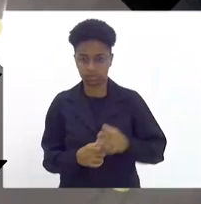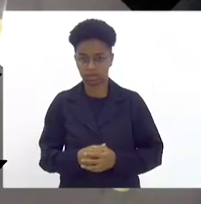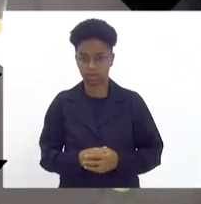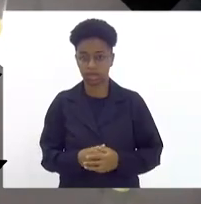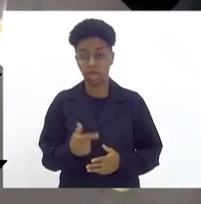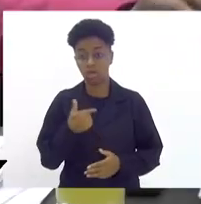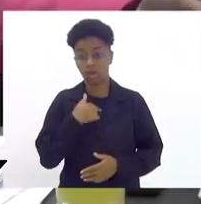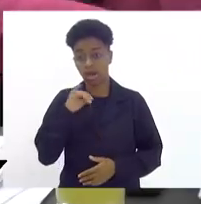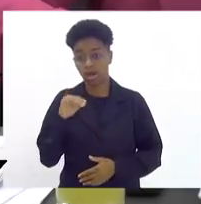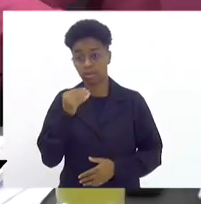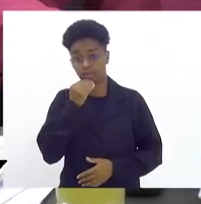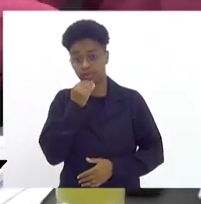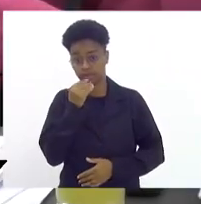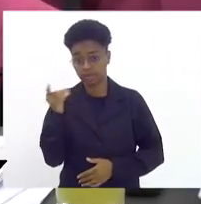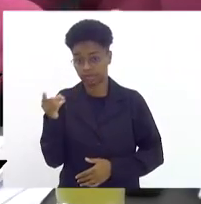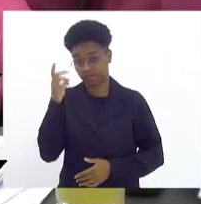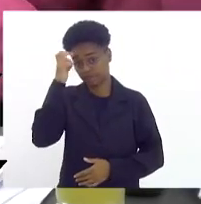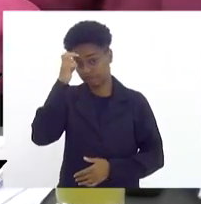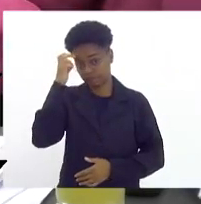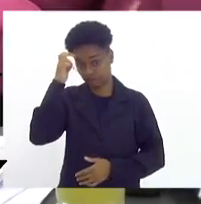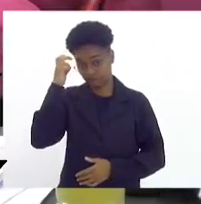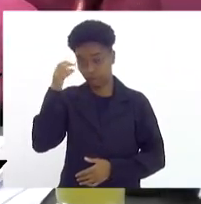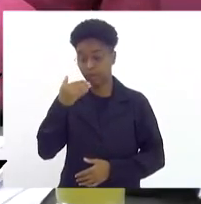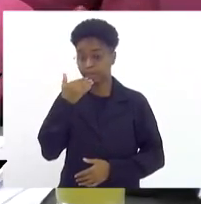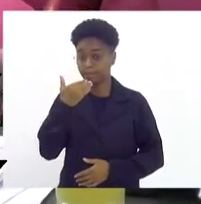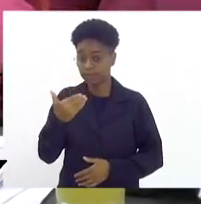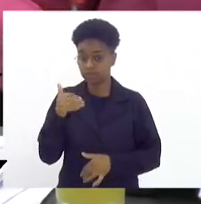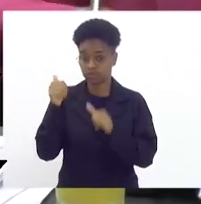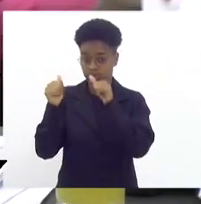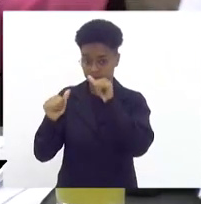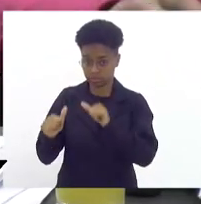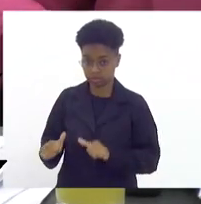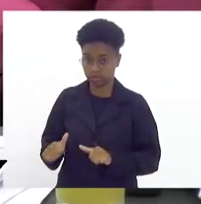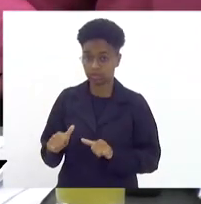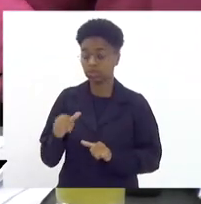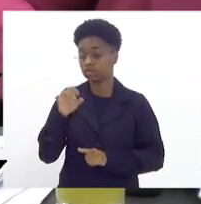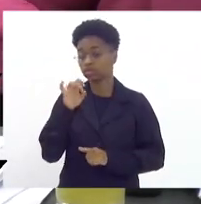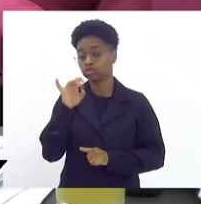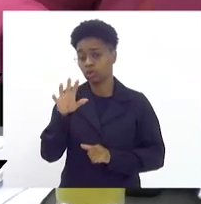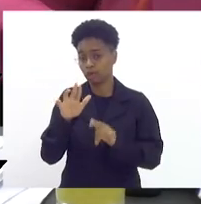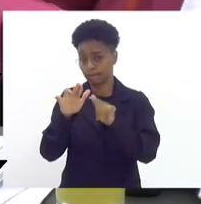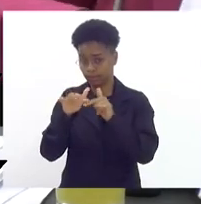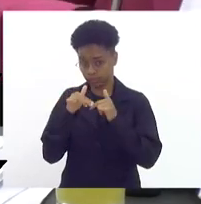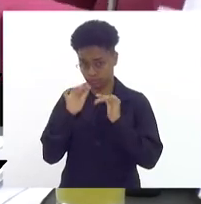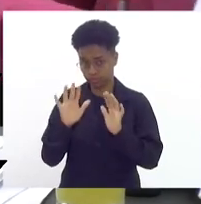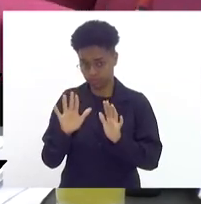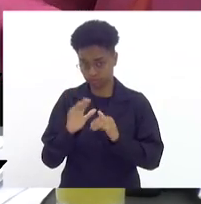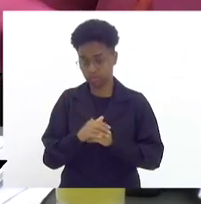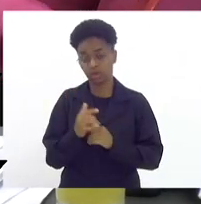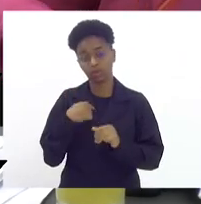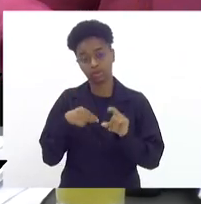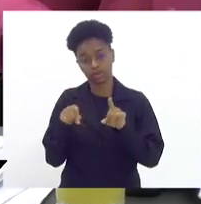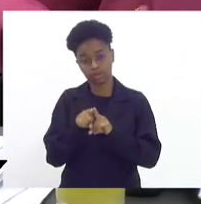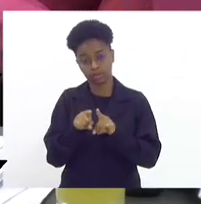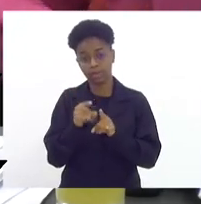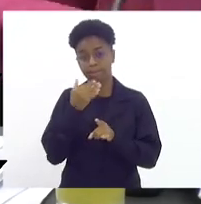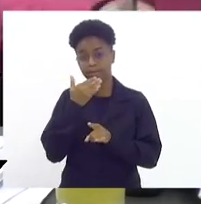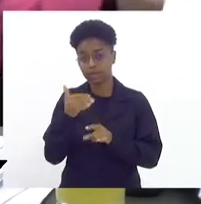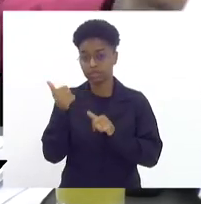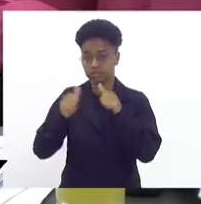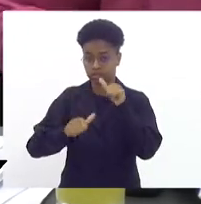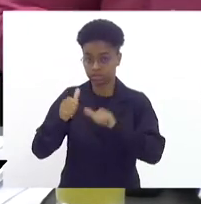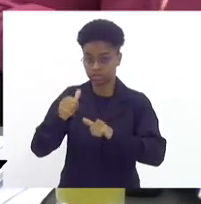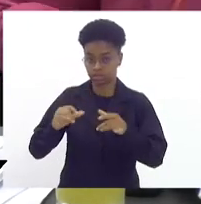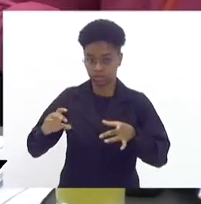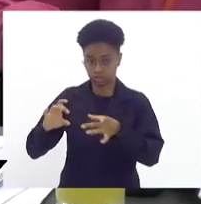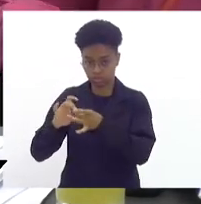vou aproveitar que a deputada Verônica pediu vista e só por causa disso... Eu também vou pedir vista